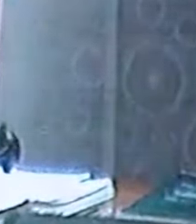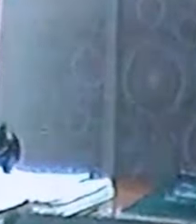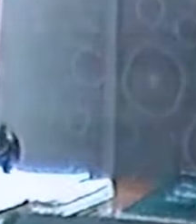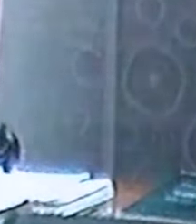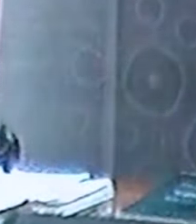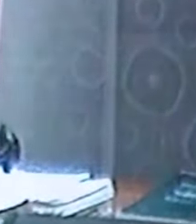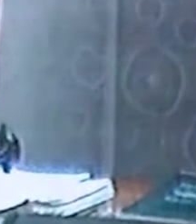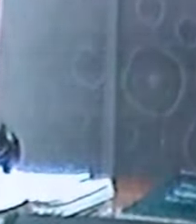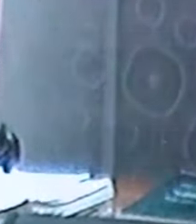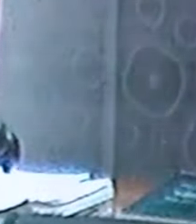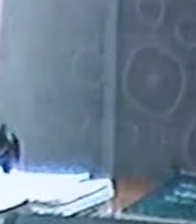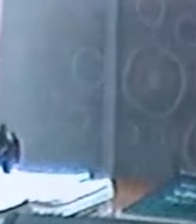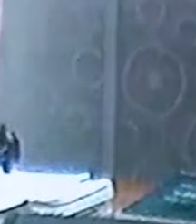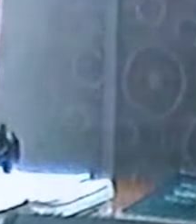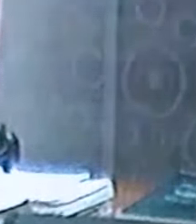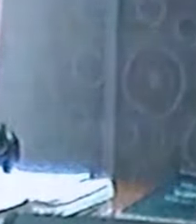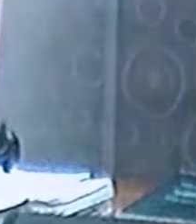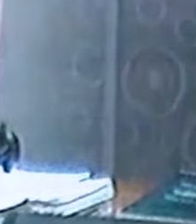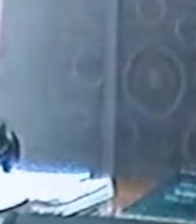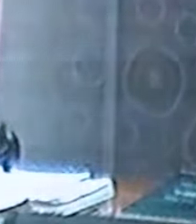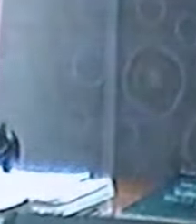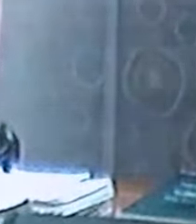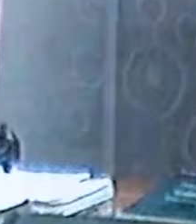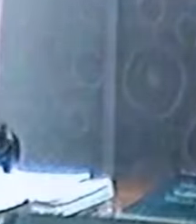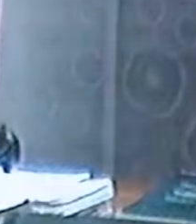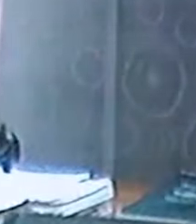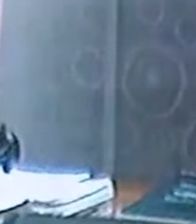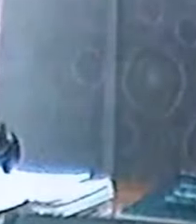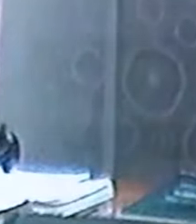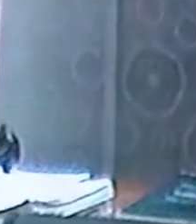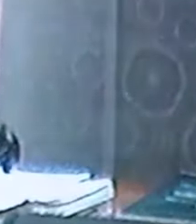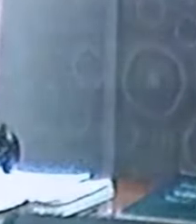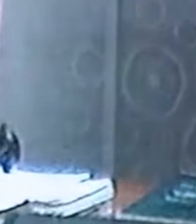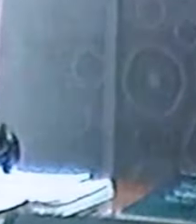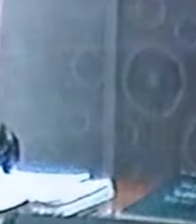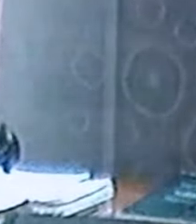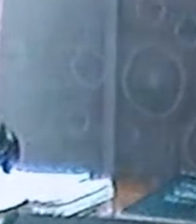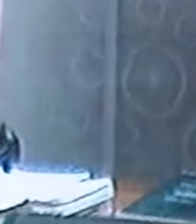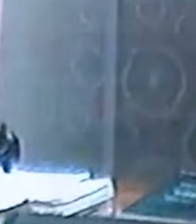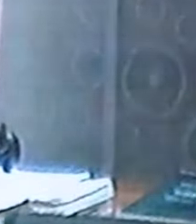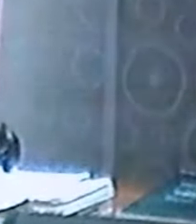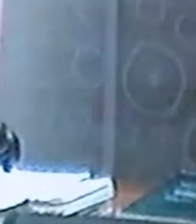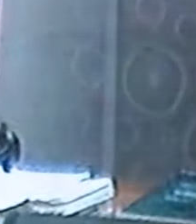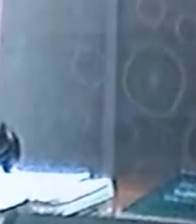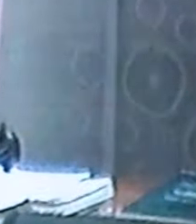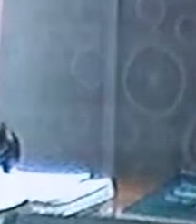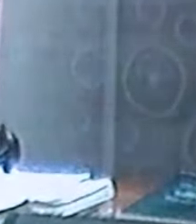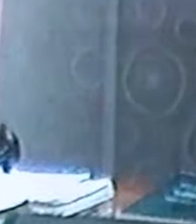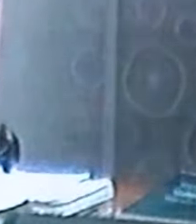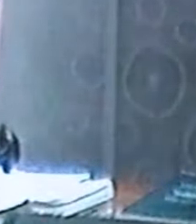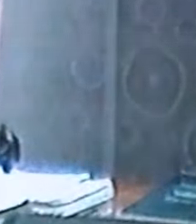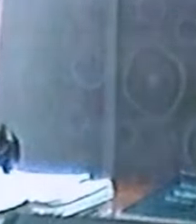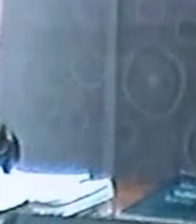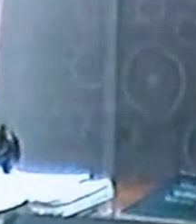Banco Mundial. Banco Asiático, certo? E mas sempre quando se for o Samba Ita, nem critério de que, nem for o Samba,